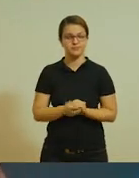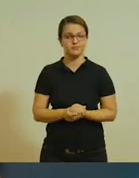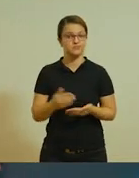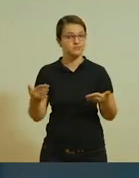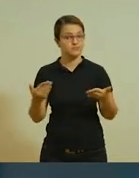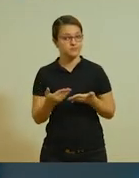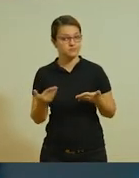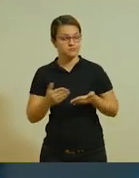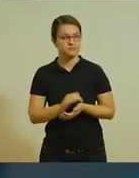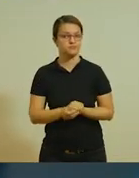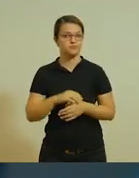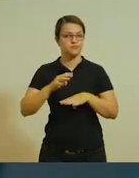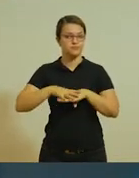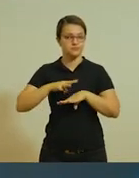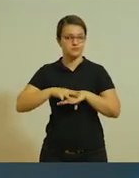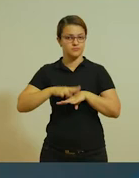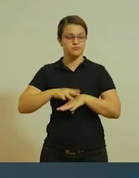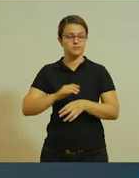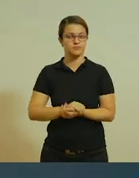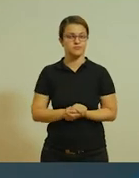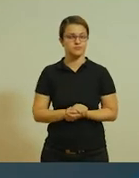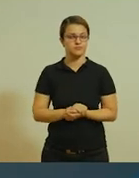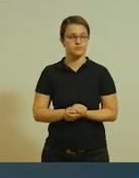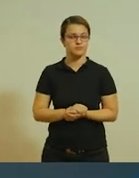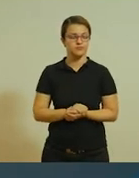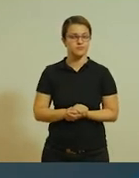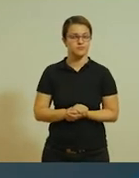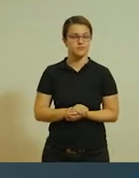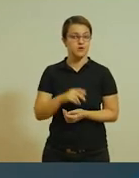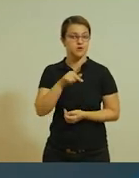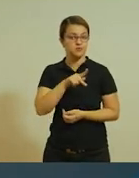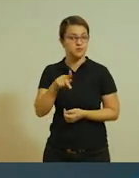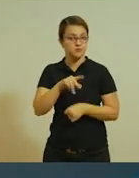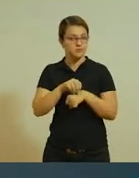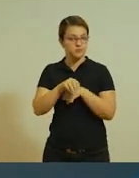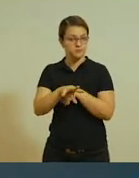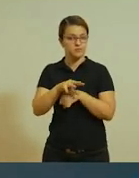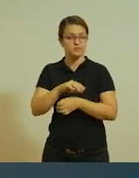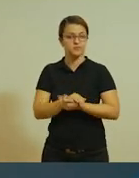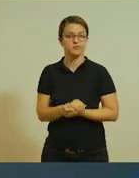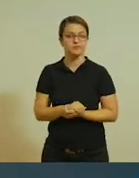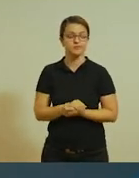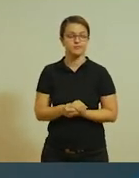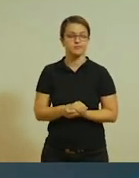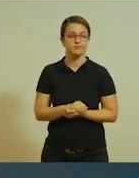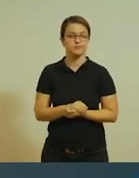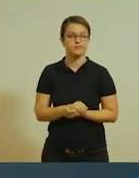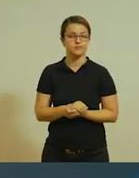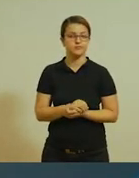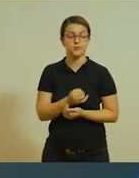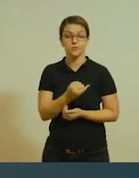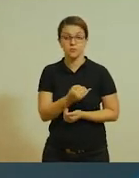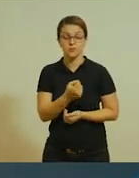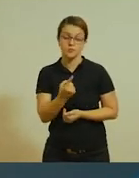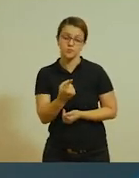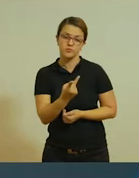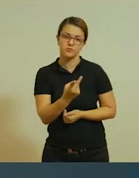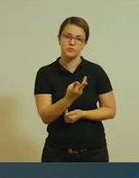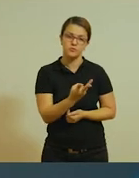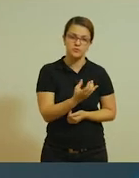Bom, agora a gente vai para a matemática. Em matemática, a professora está sugerindo, né, sobre a contagem